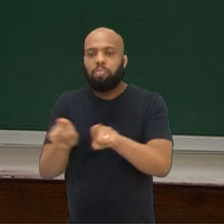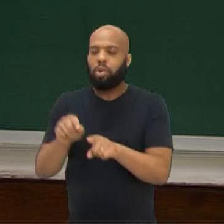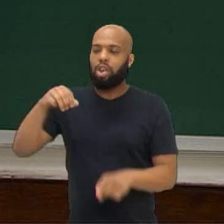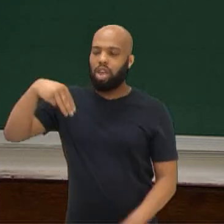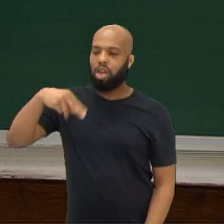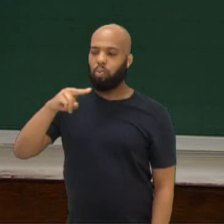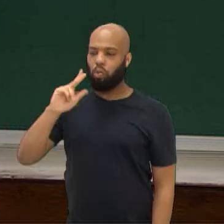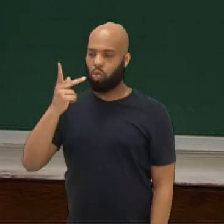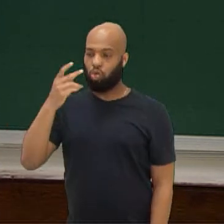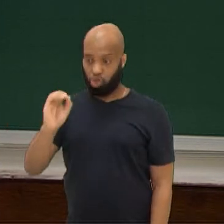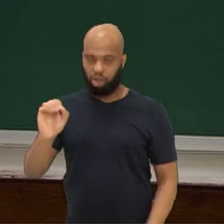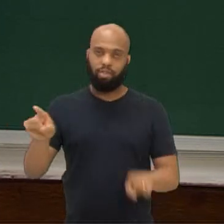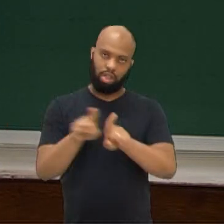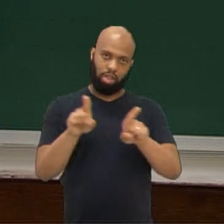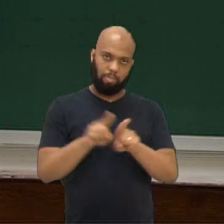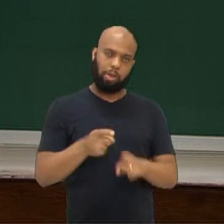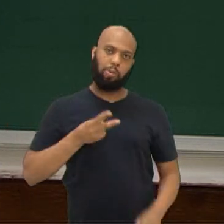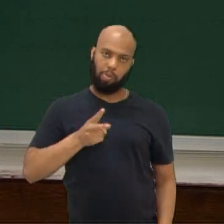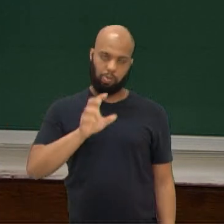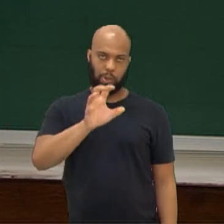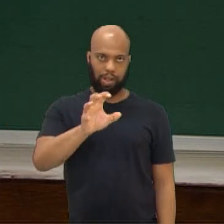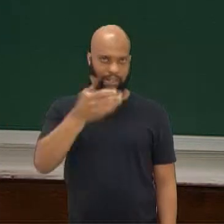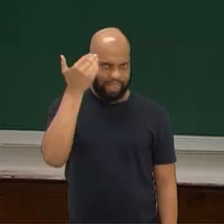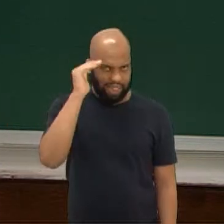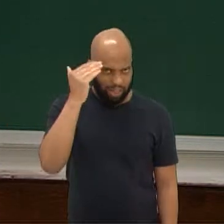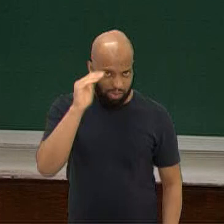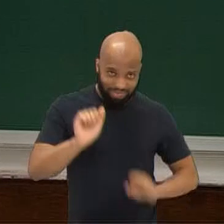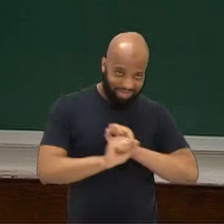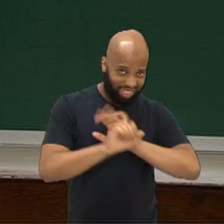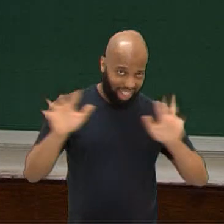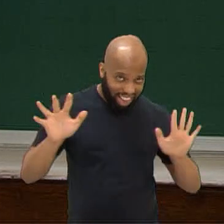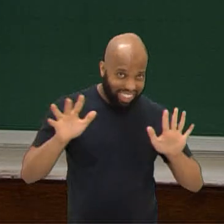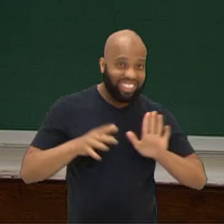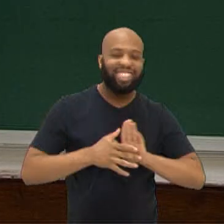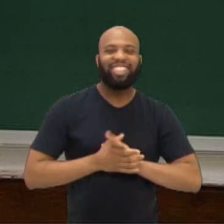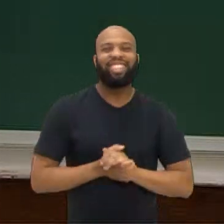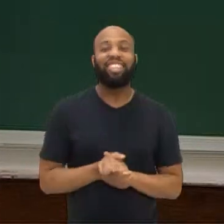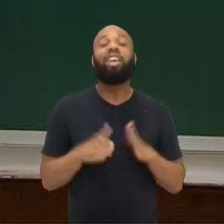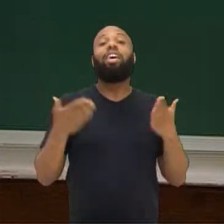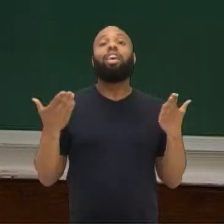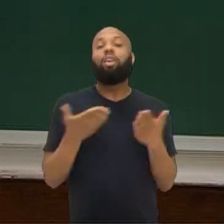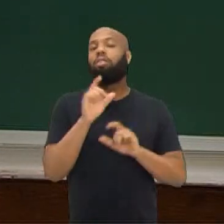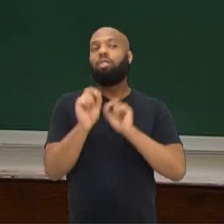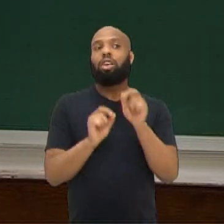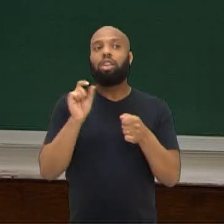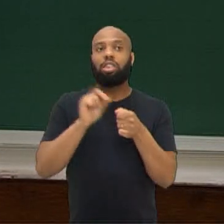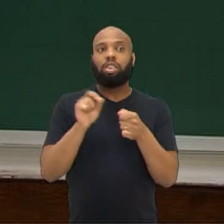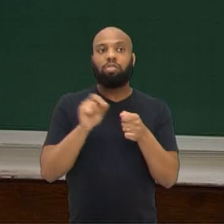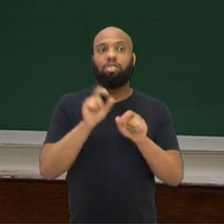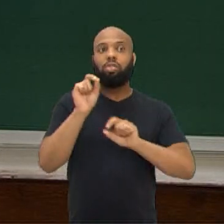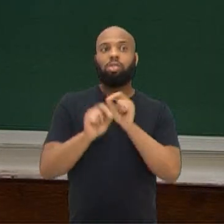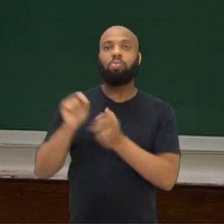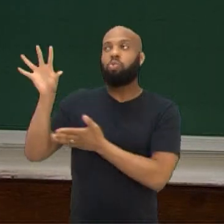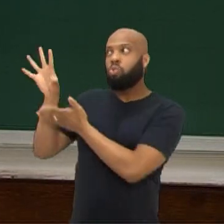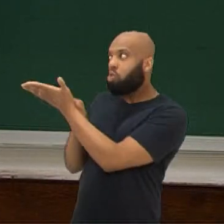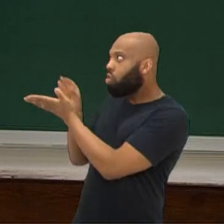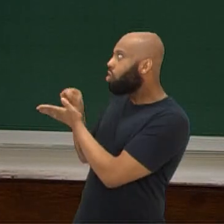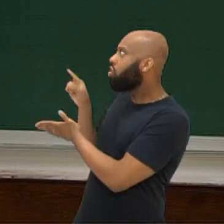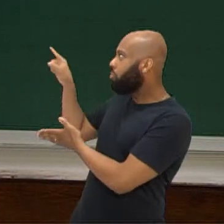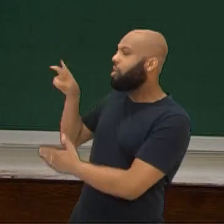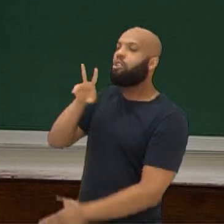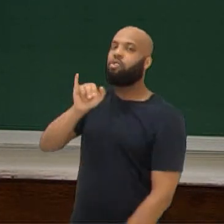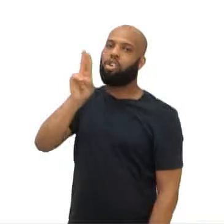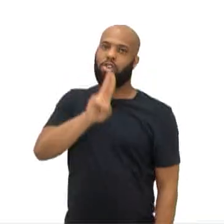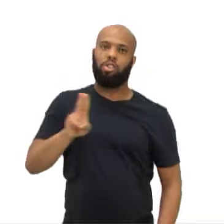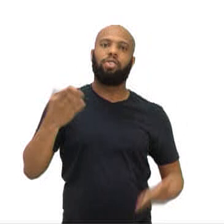masculino plural, e assim vai seguindo. Perfeito? Sim? Então, façam o devido registro que nós vamos utilizar